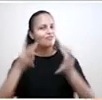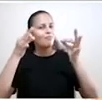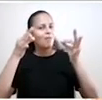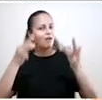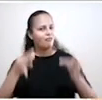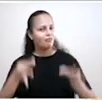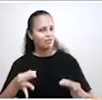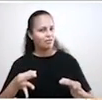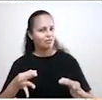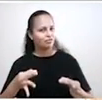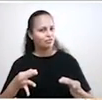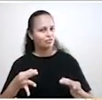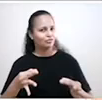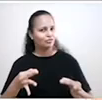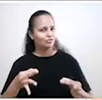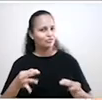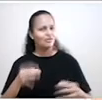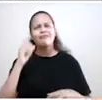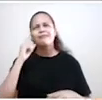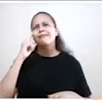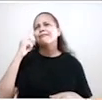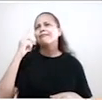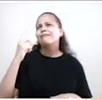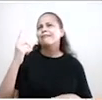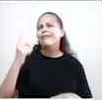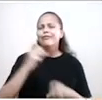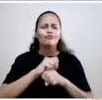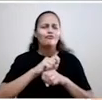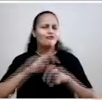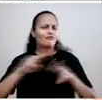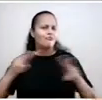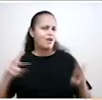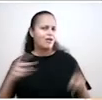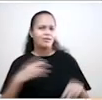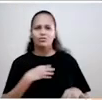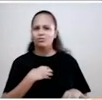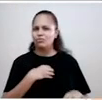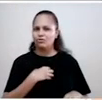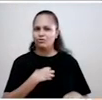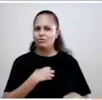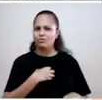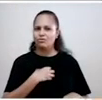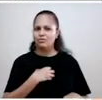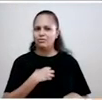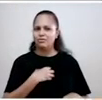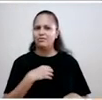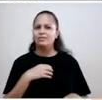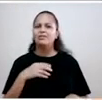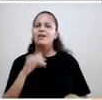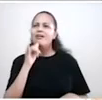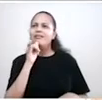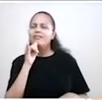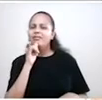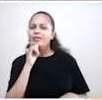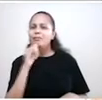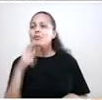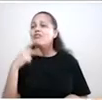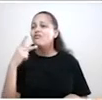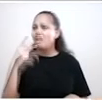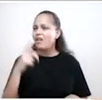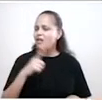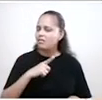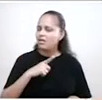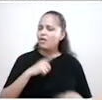presente perfeito, que nos dá tanta ideia de muitas situações. Uma das situações é falar que eu